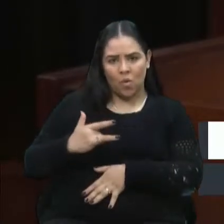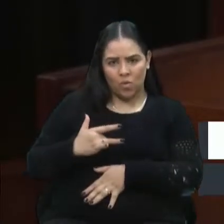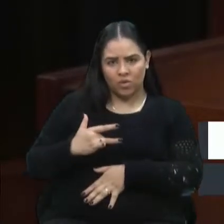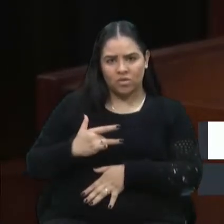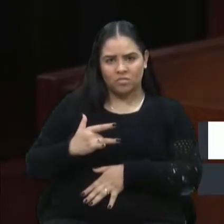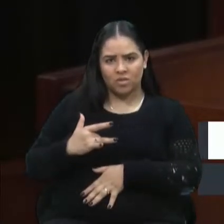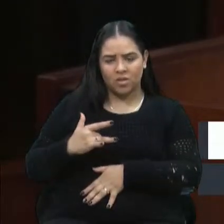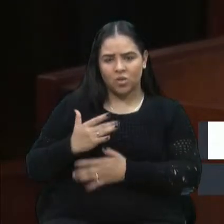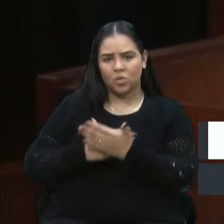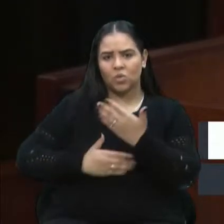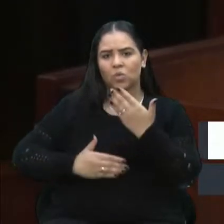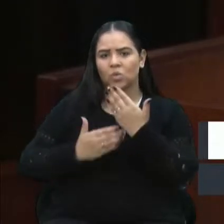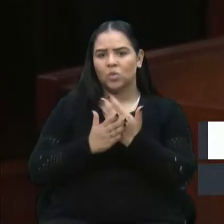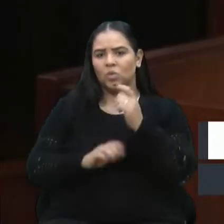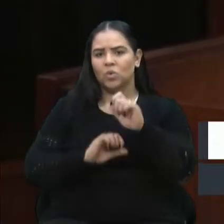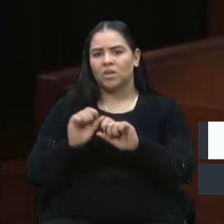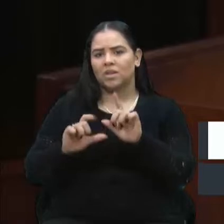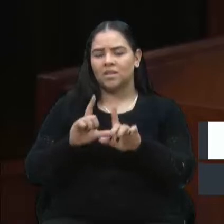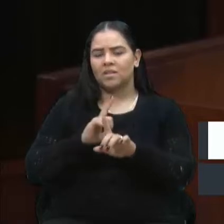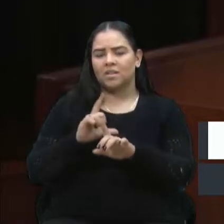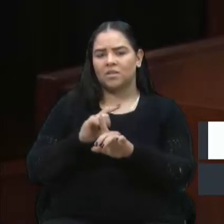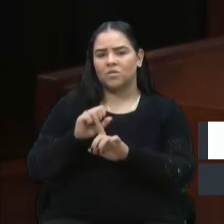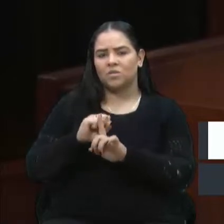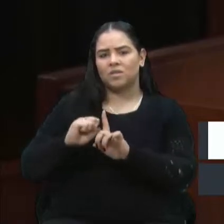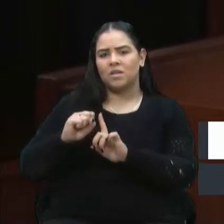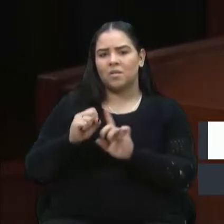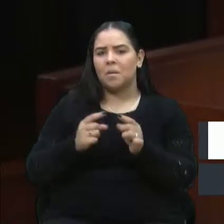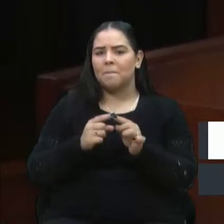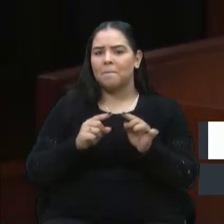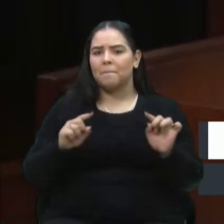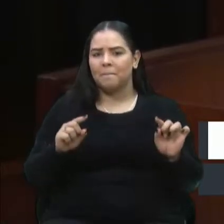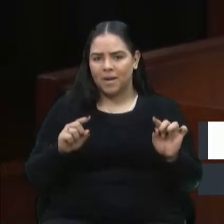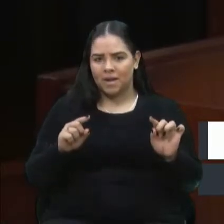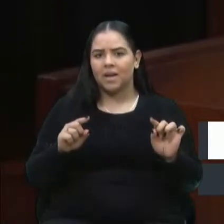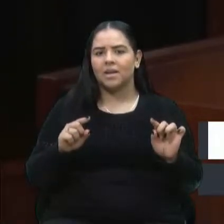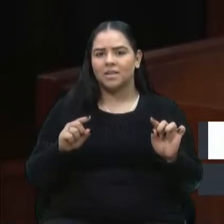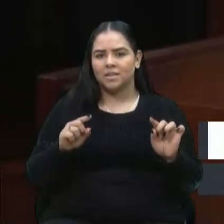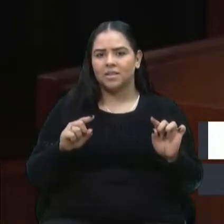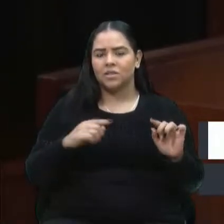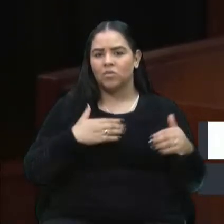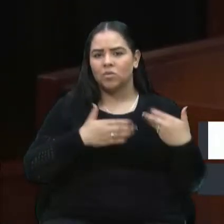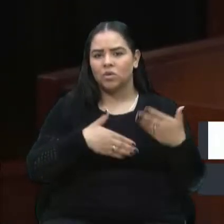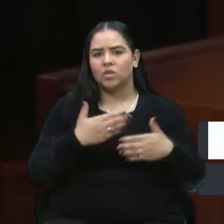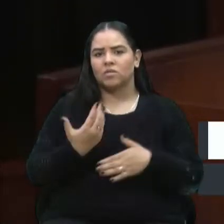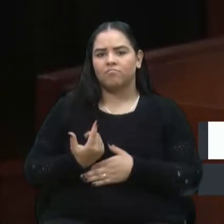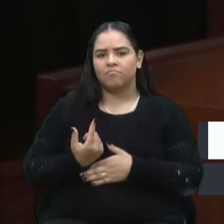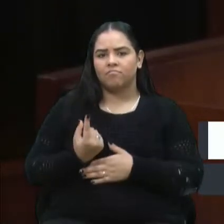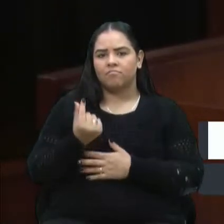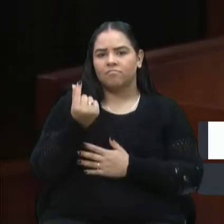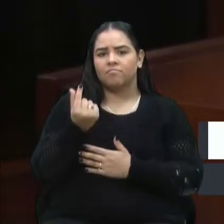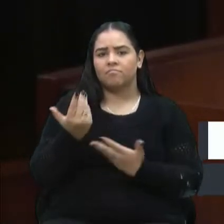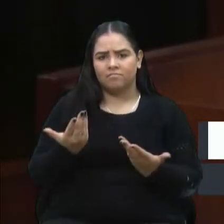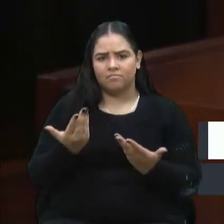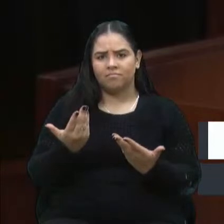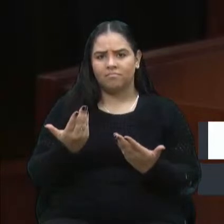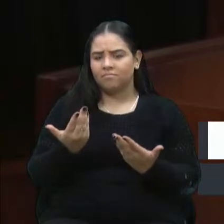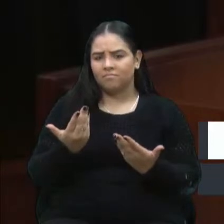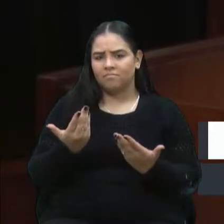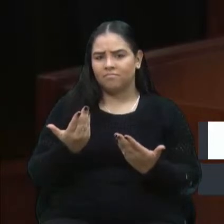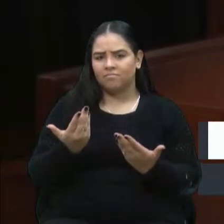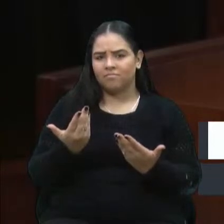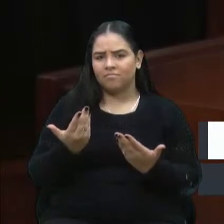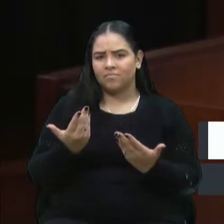todas as políticas sociais. Mas, no entanto, né, nas operações financeiras, isso não